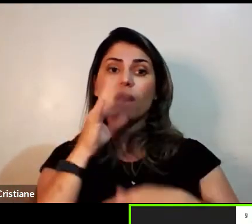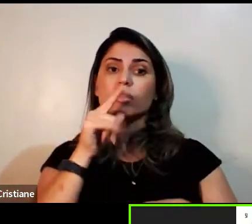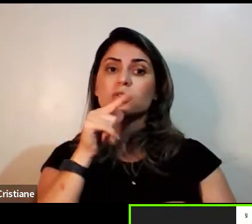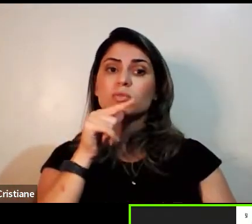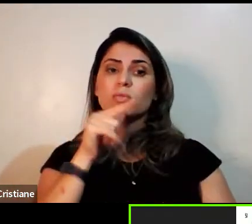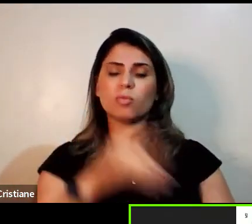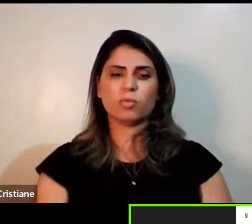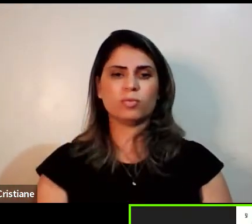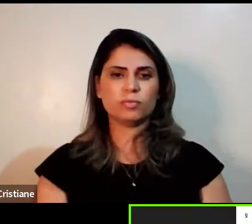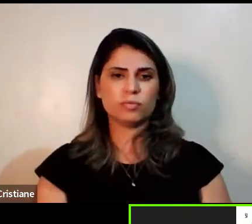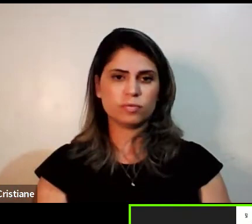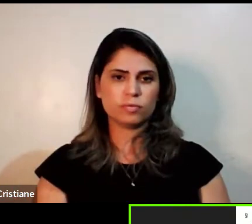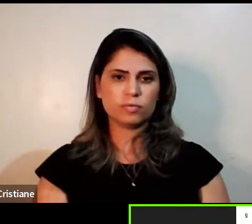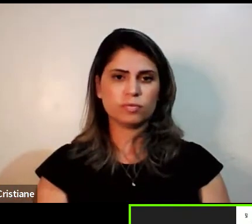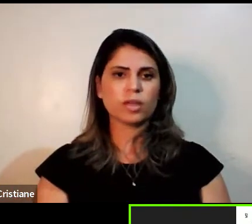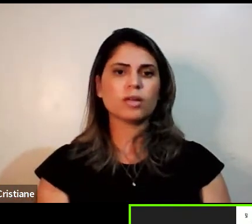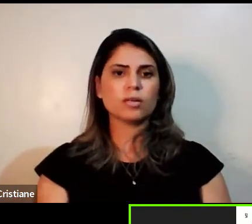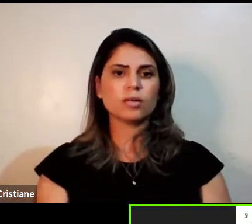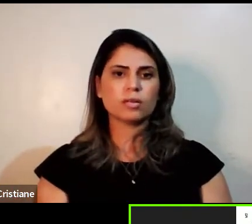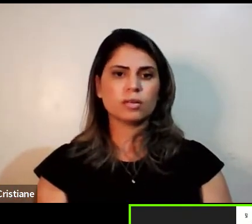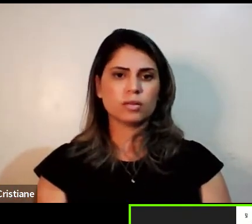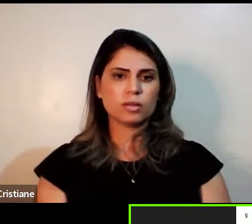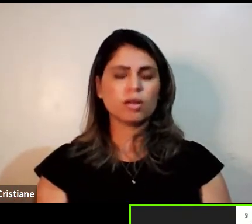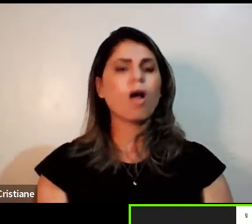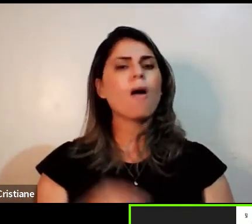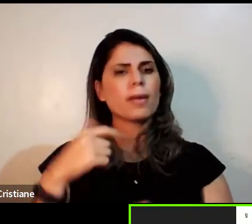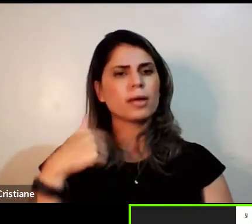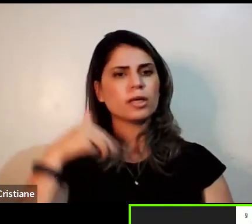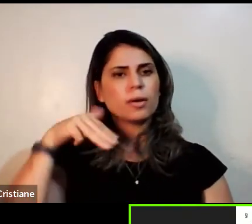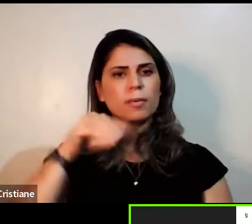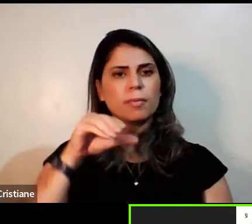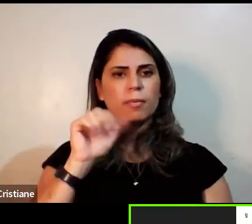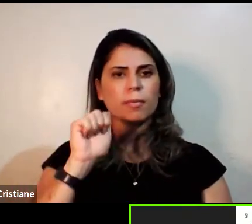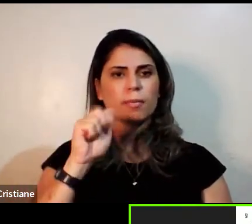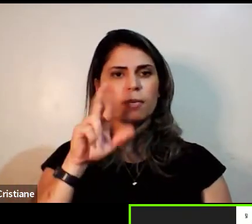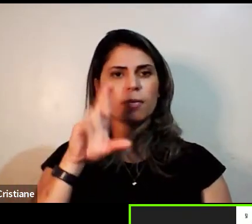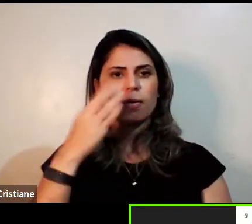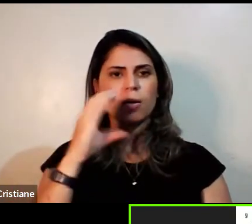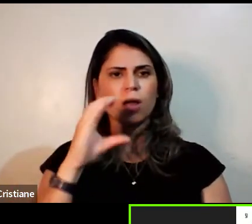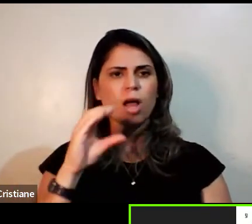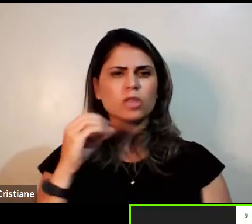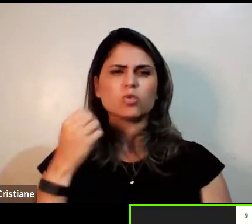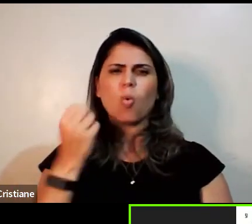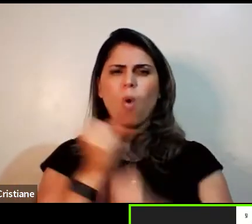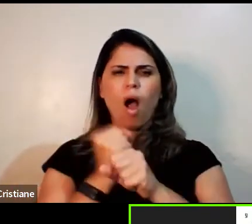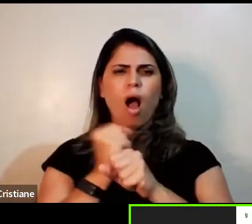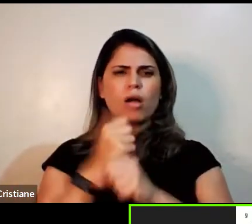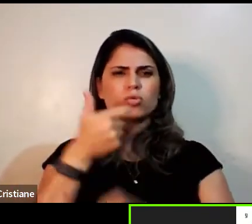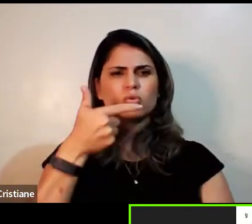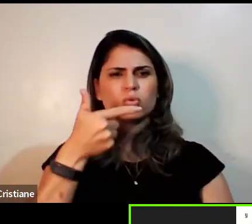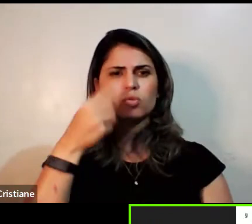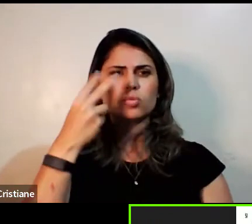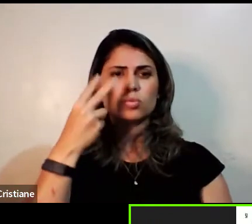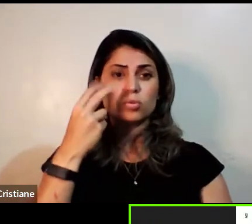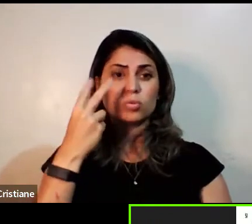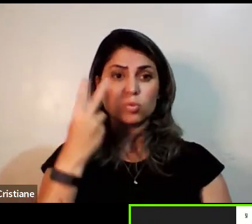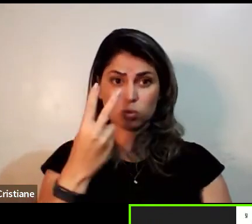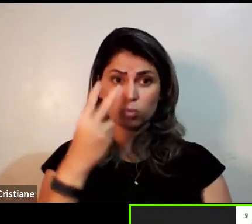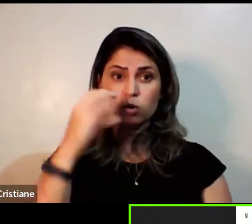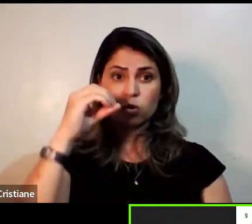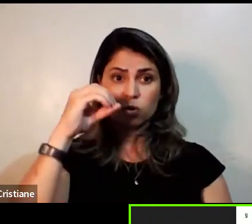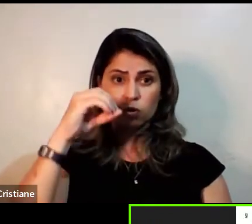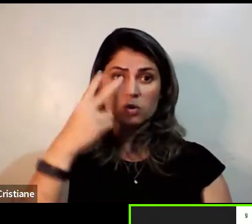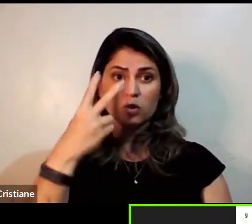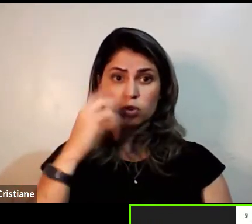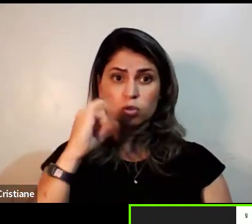Então, em março de 2021, eu comecei com sintomas mais evidentes. Embora antes